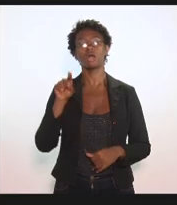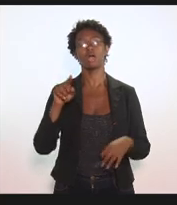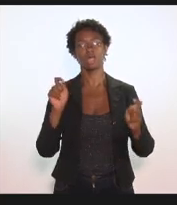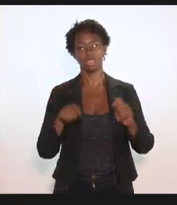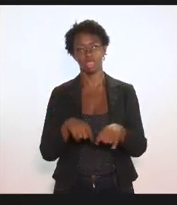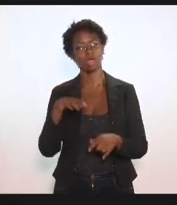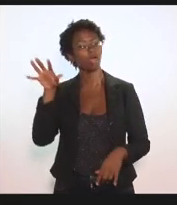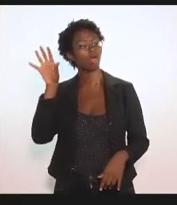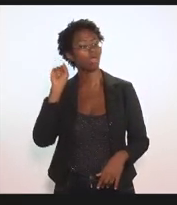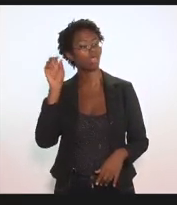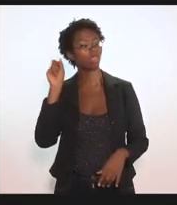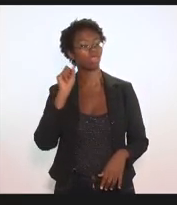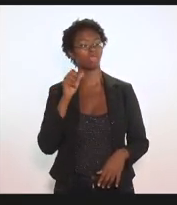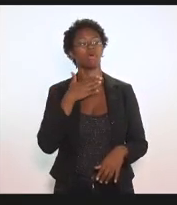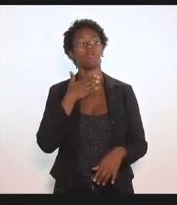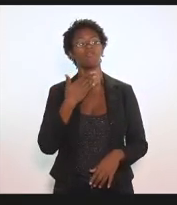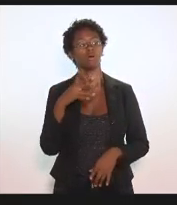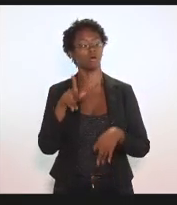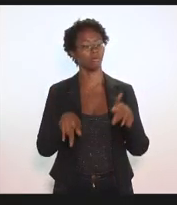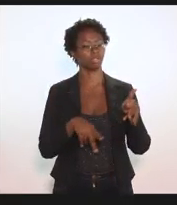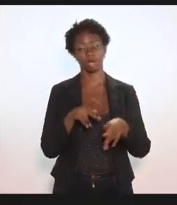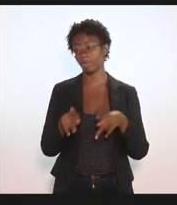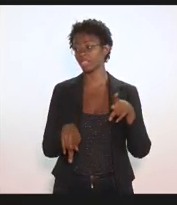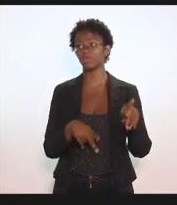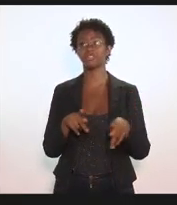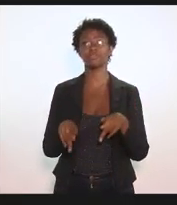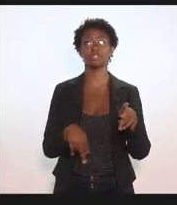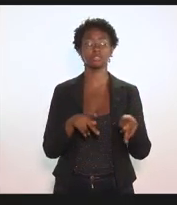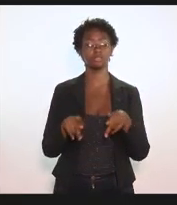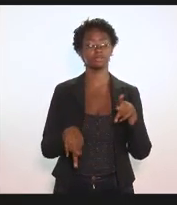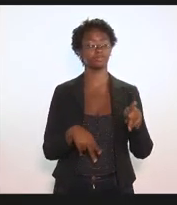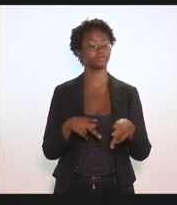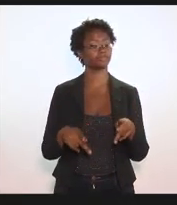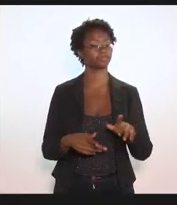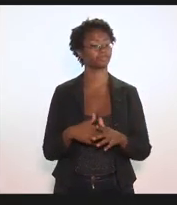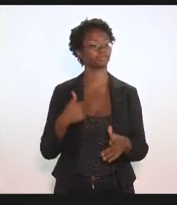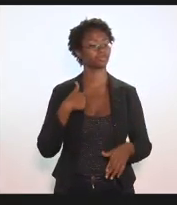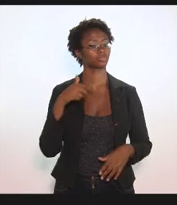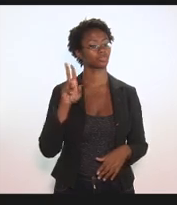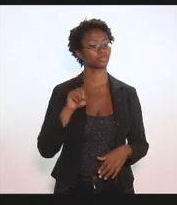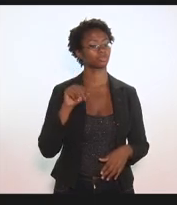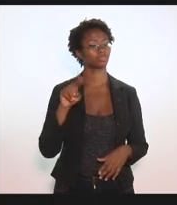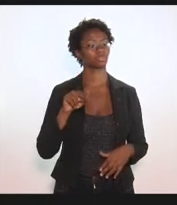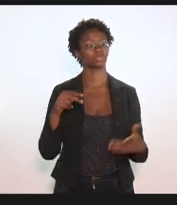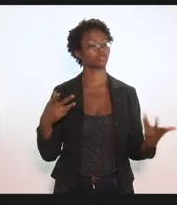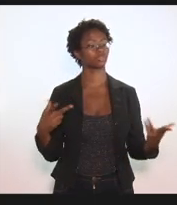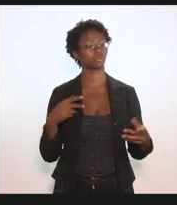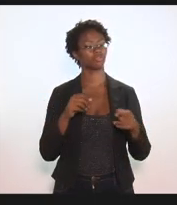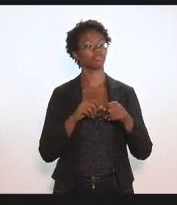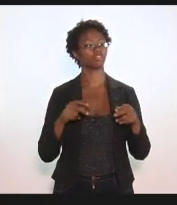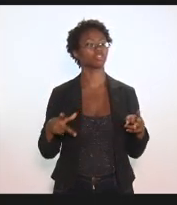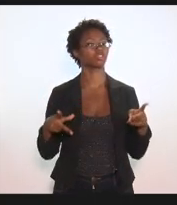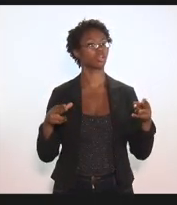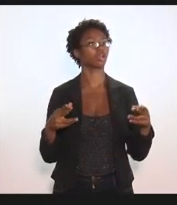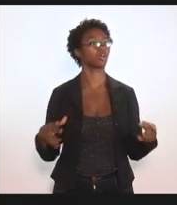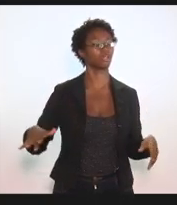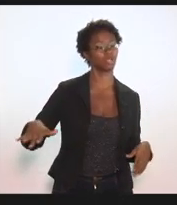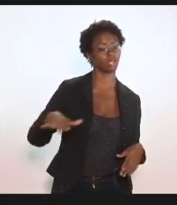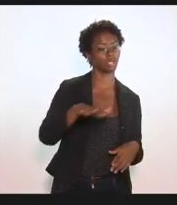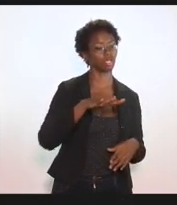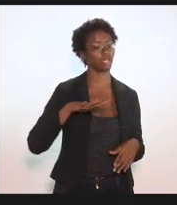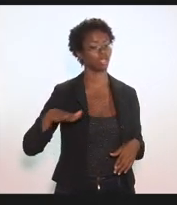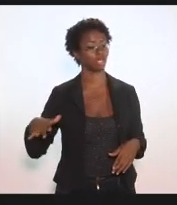voz da população. Eu nunca fiz campanha em Saara, né, não é todo mundo que faz, mas quando vim candidata, né,